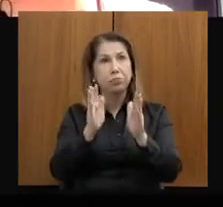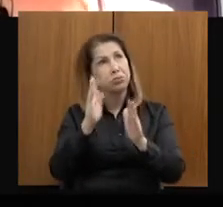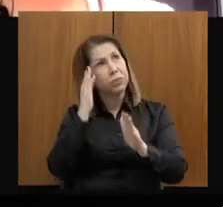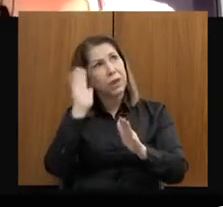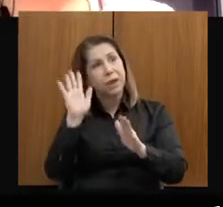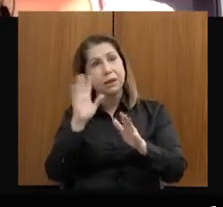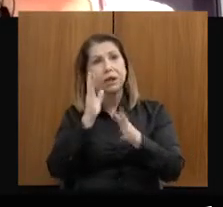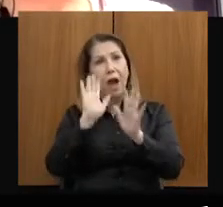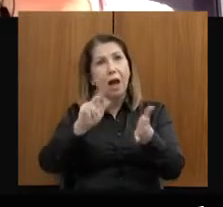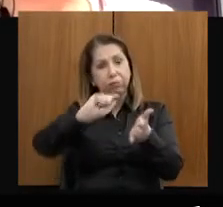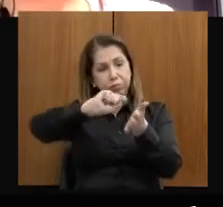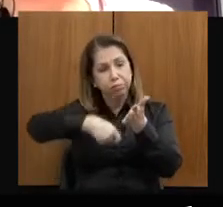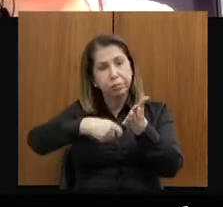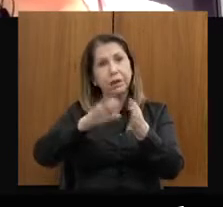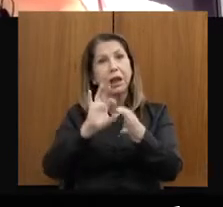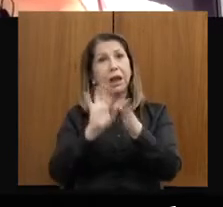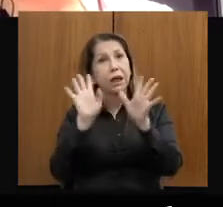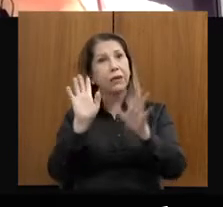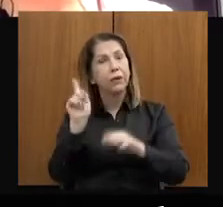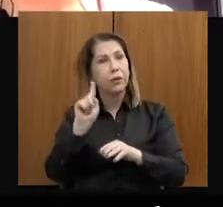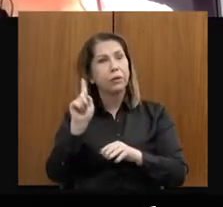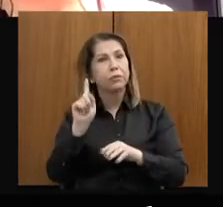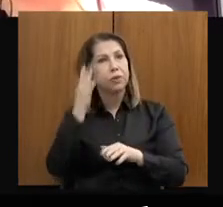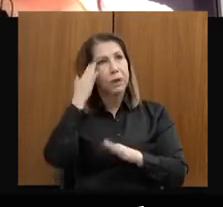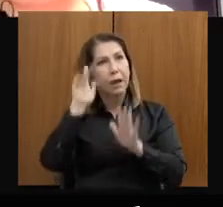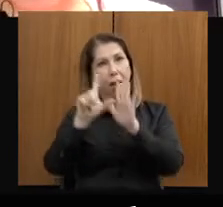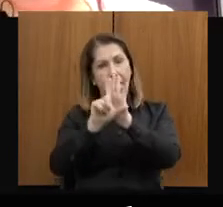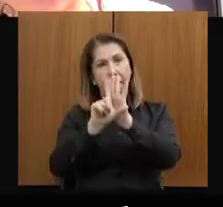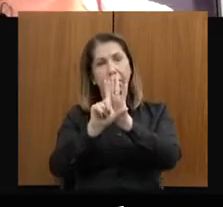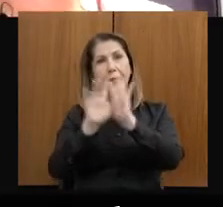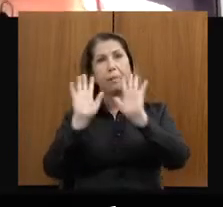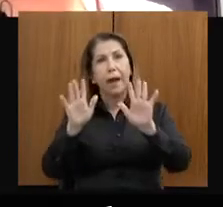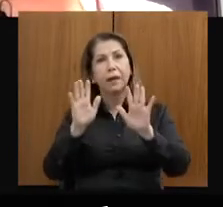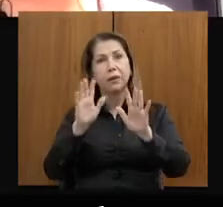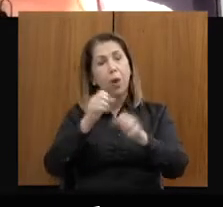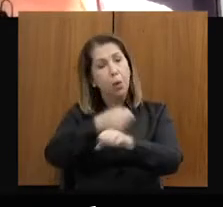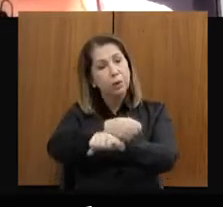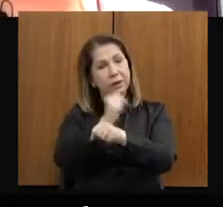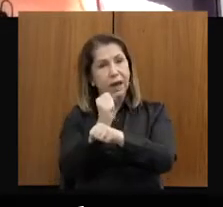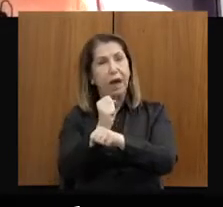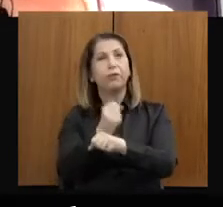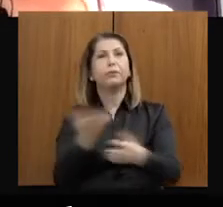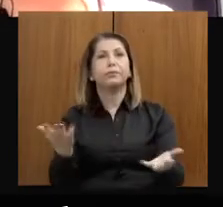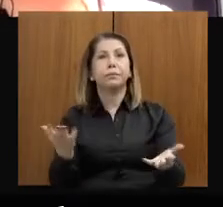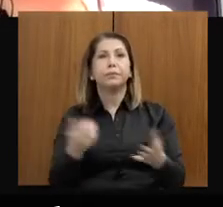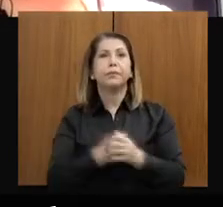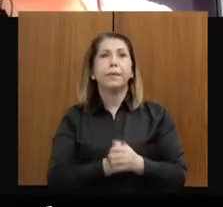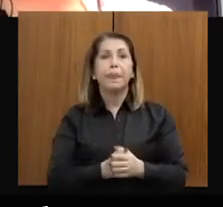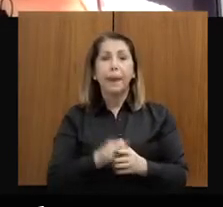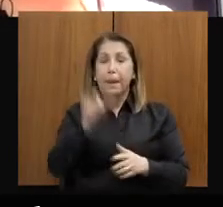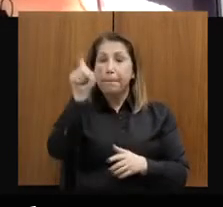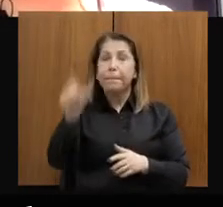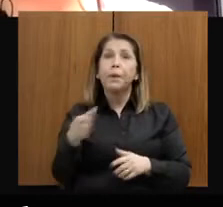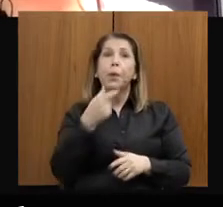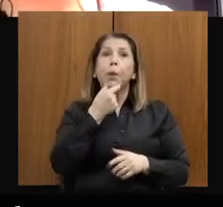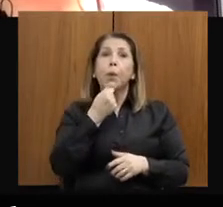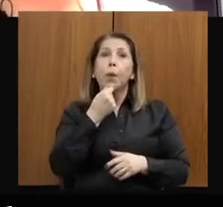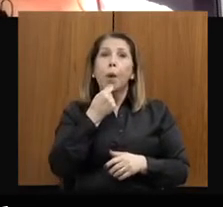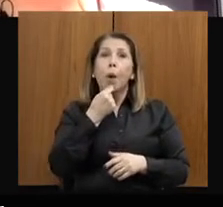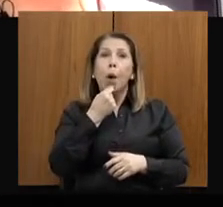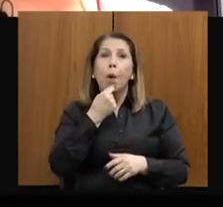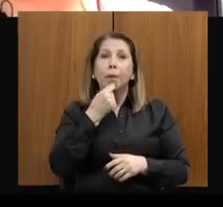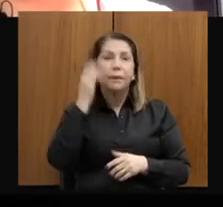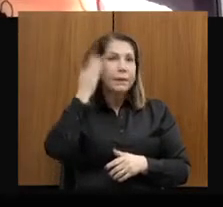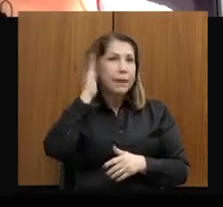já apesar da da vigência do regime ou se ele havia nascido escravizadas o fato é que ele era um homem que embora não